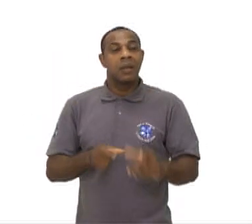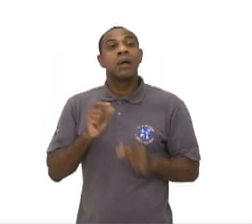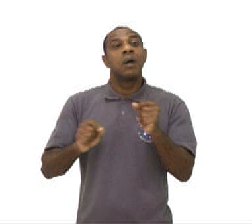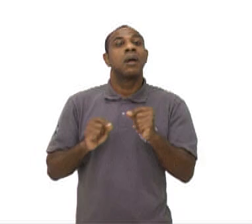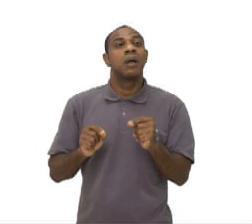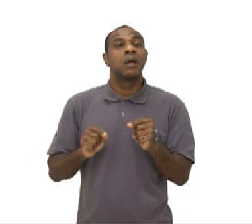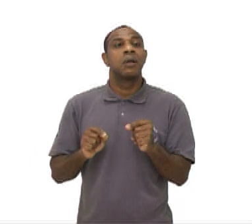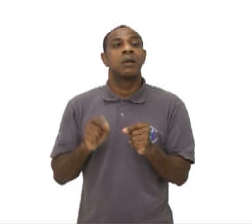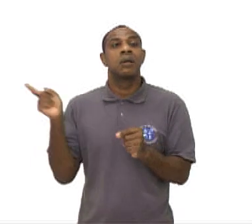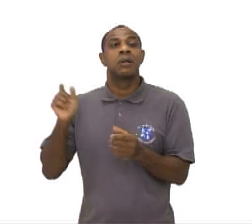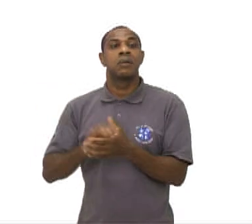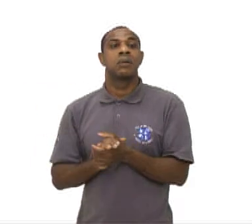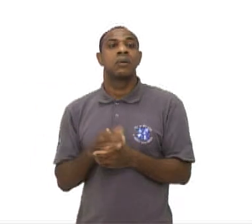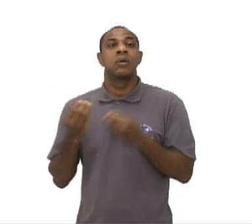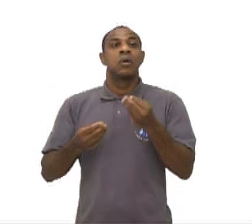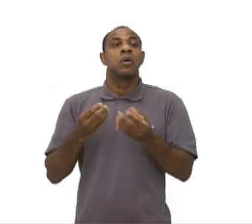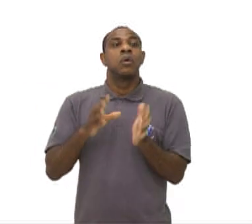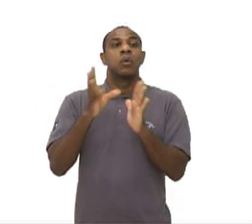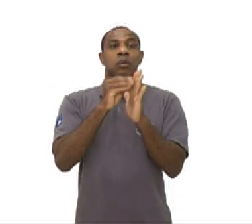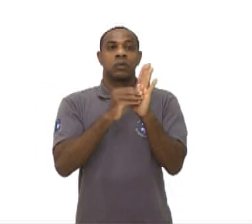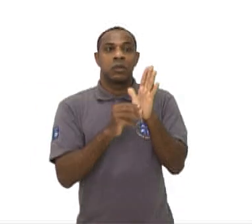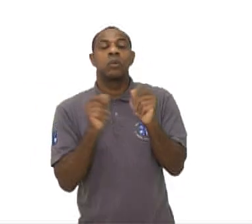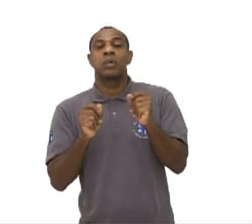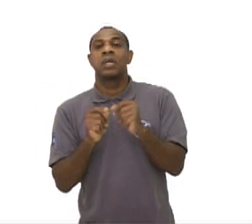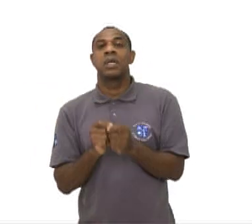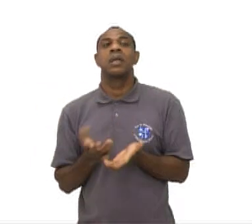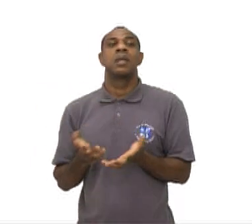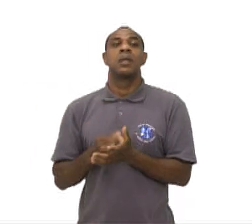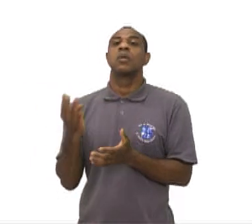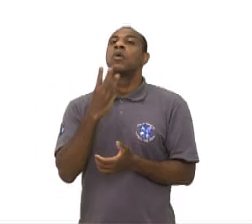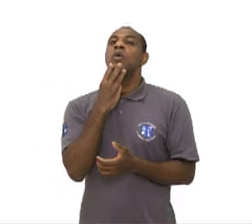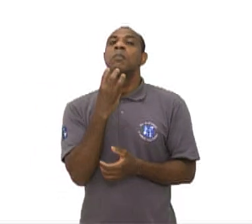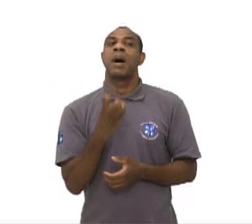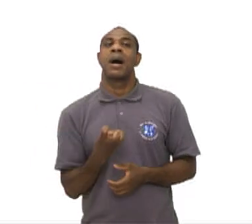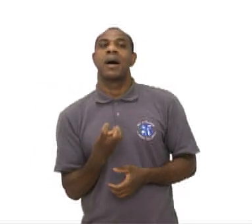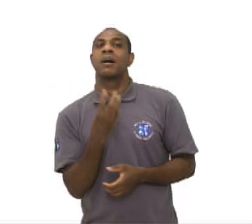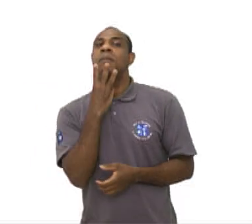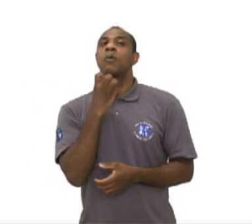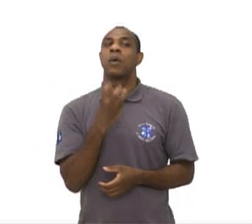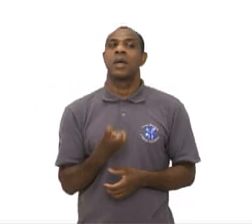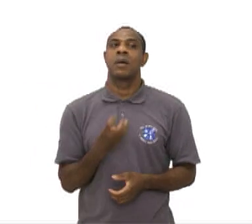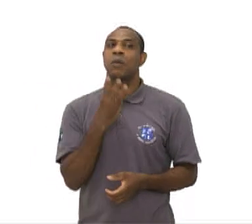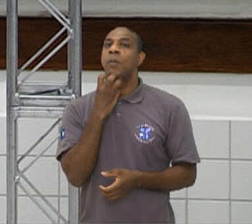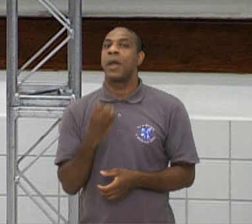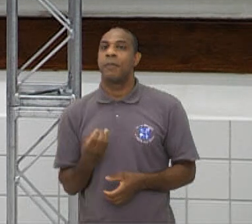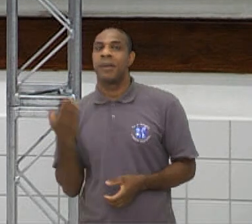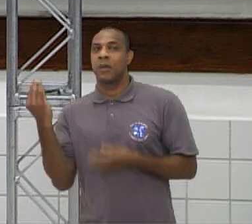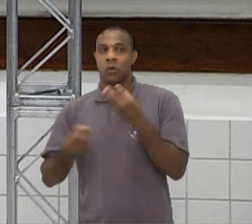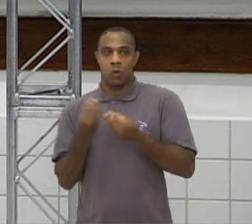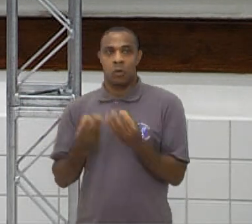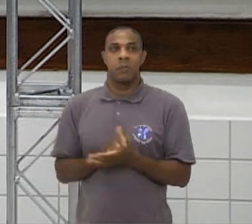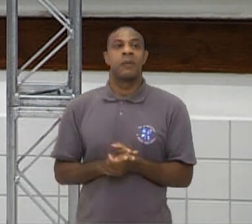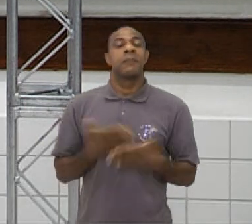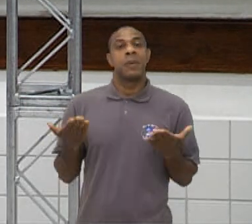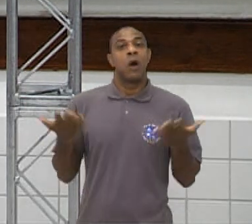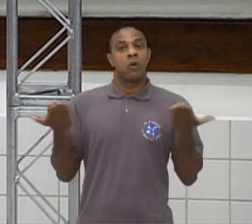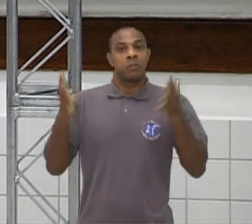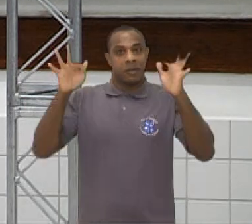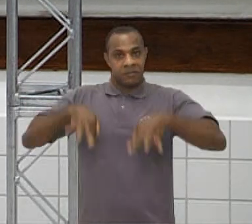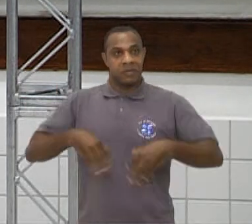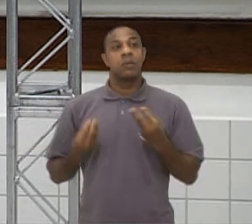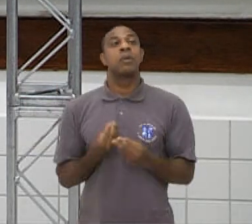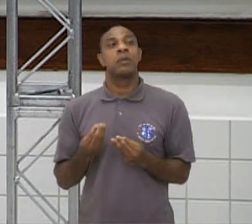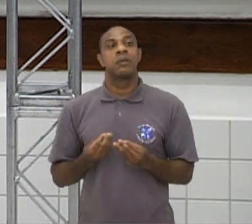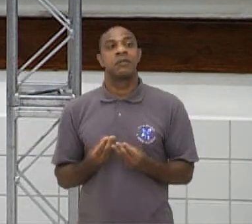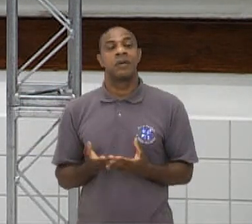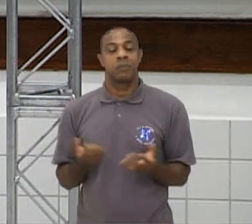começando o conceito, né, o conteúdo do último dos 3 autores clássicos, chamado Max Weber. Então, hoje, para encerrar a aula, eu vou